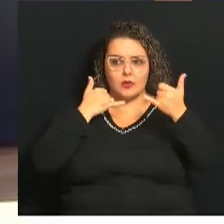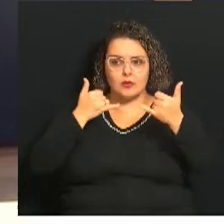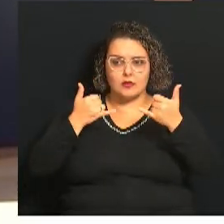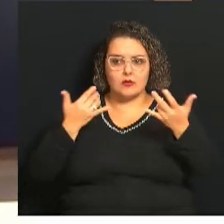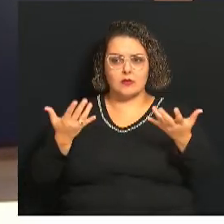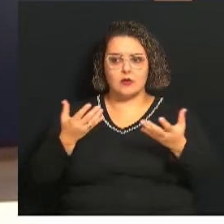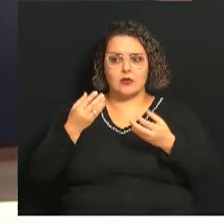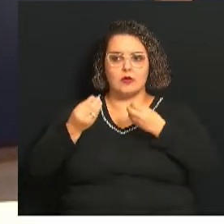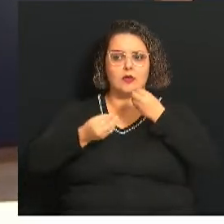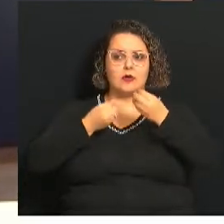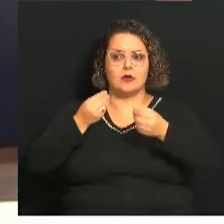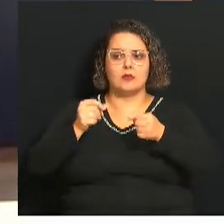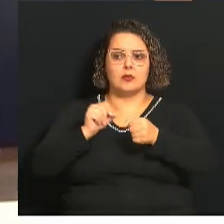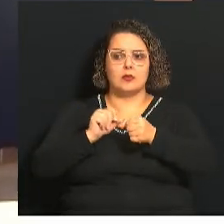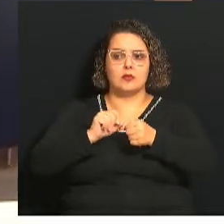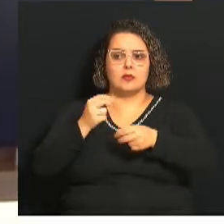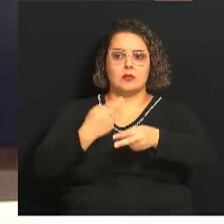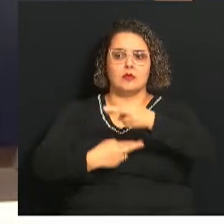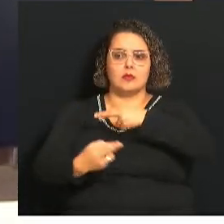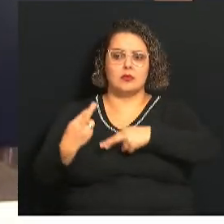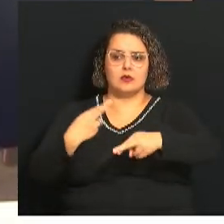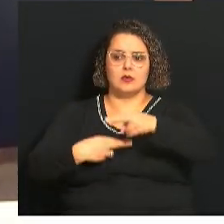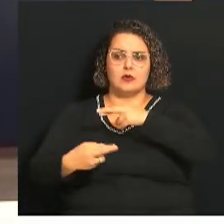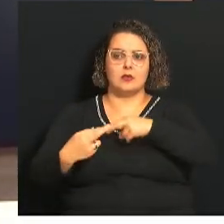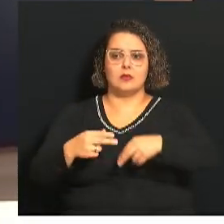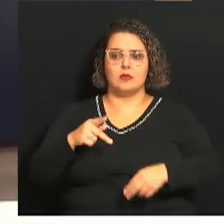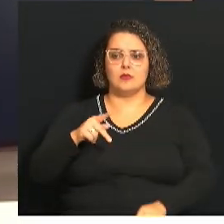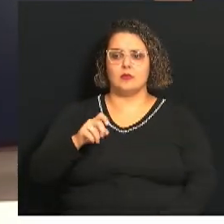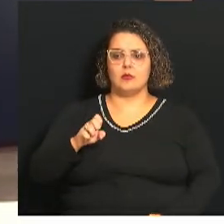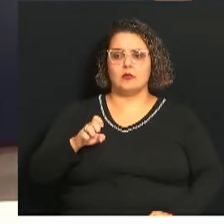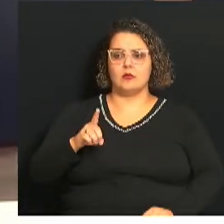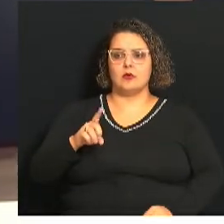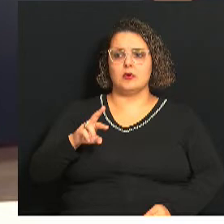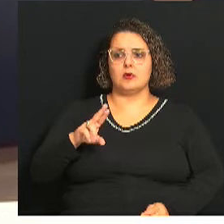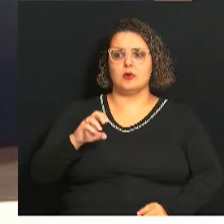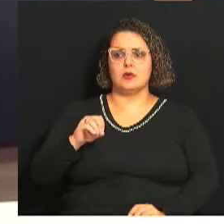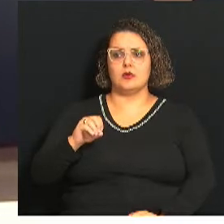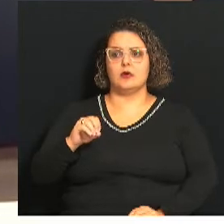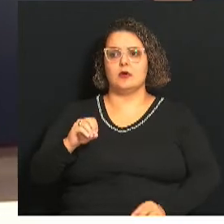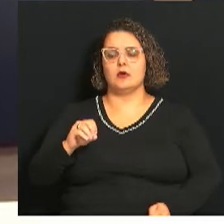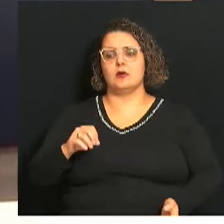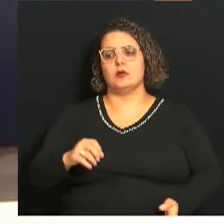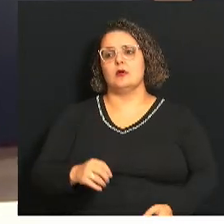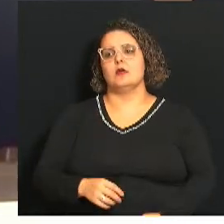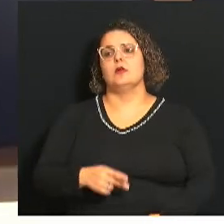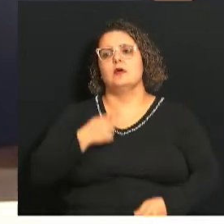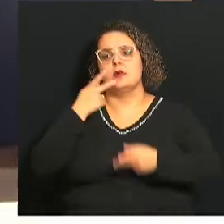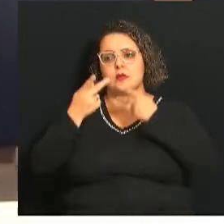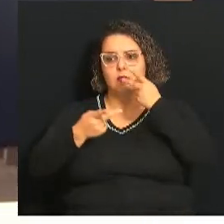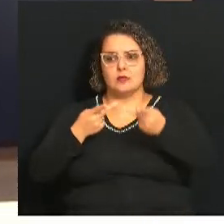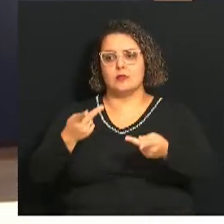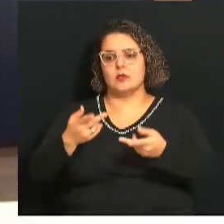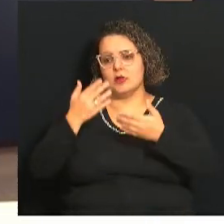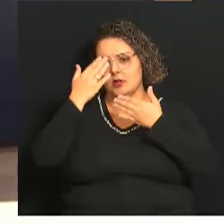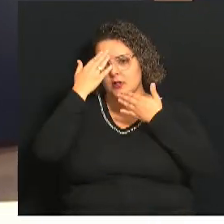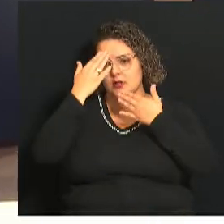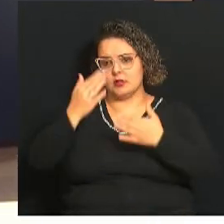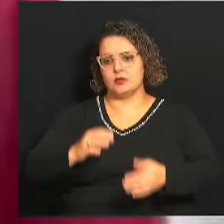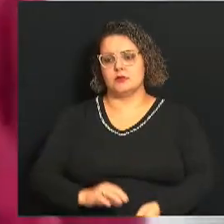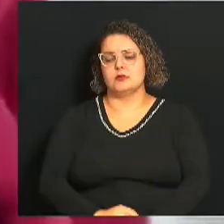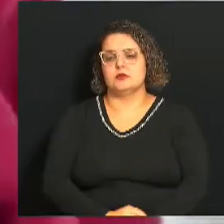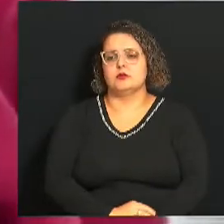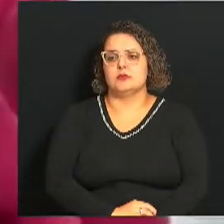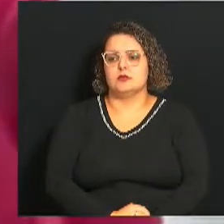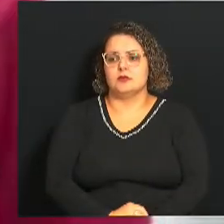enfim, como é que é essa relação também? Mas, Pedro, naquilo que já foi falado aí, que você puder explanar, agradeço. Tá